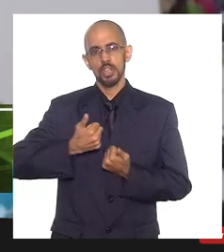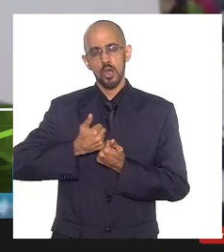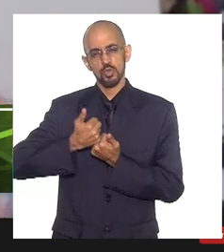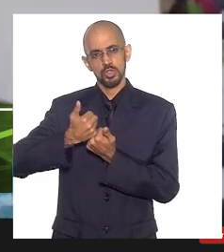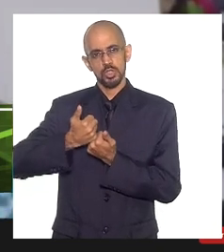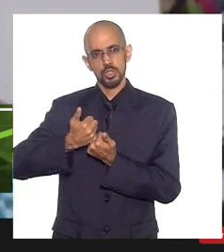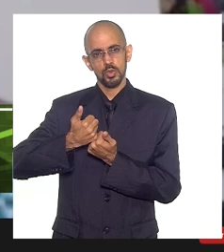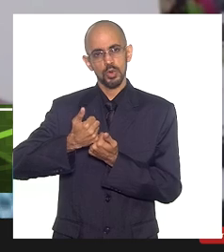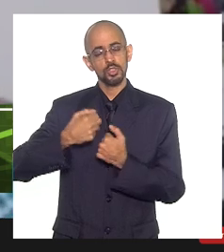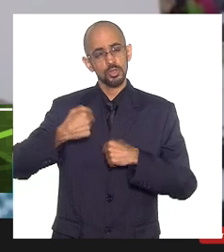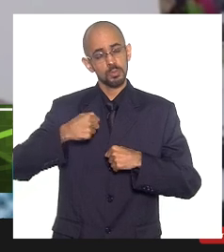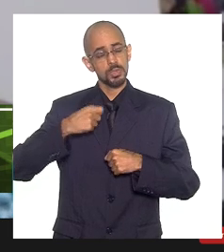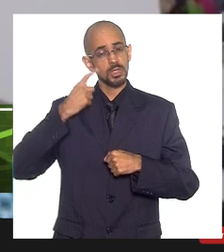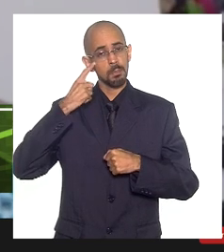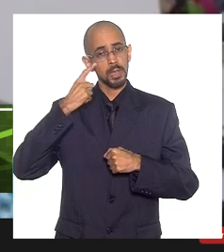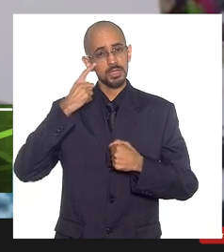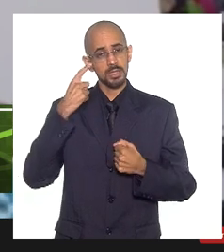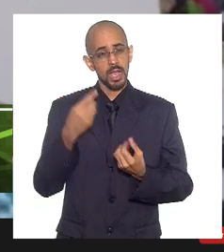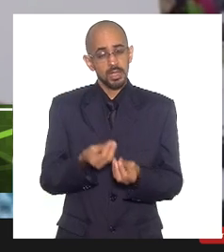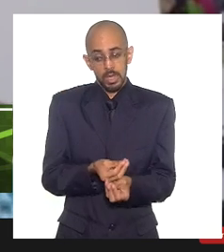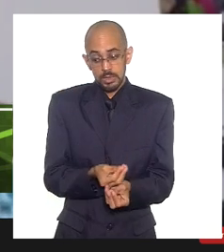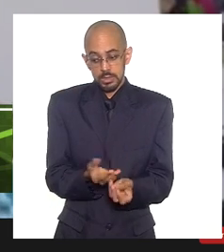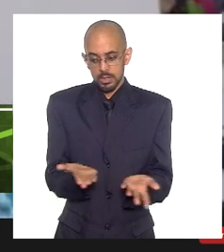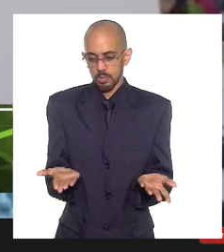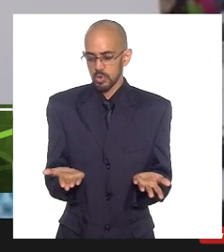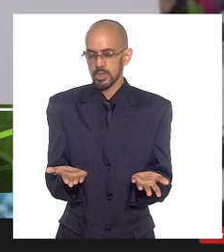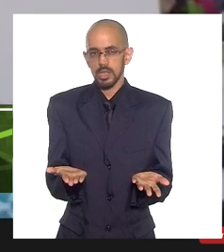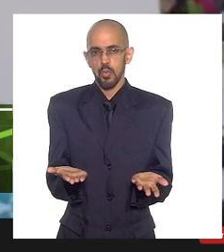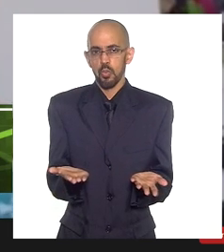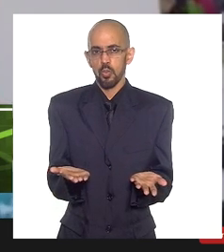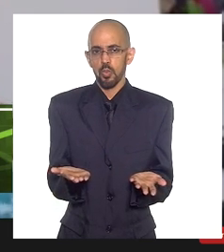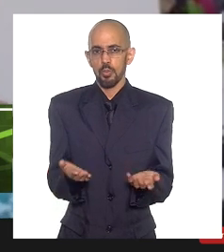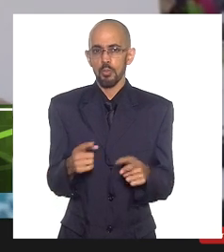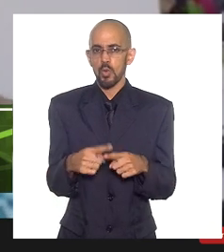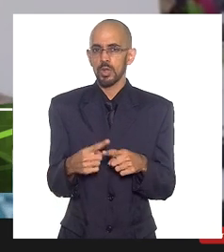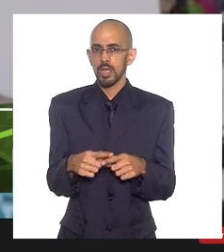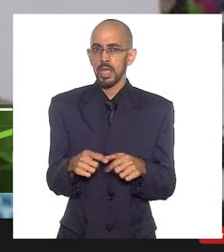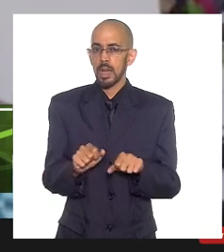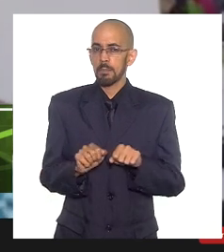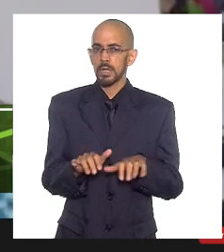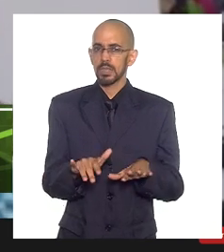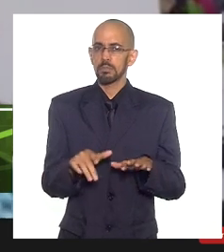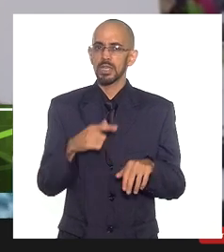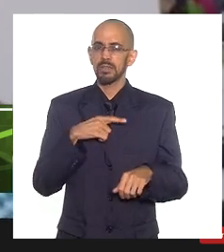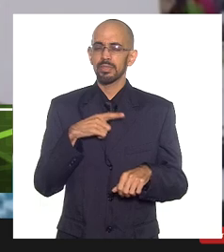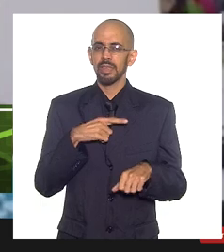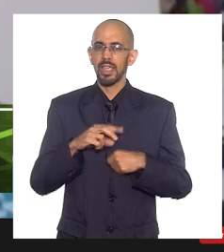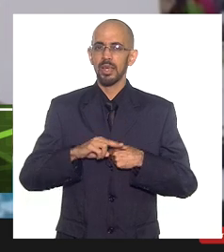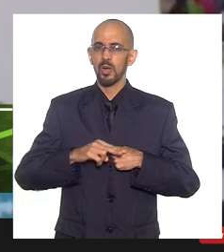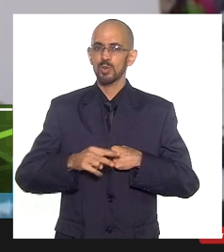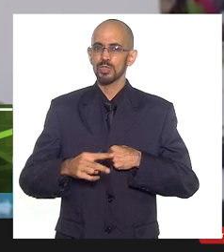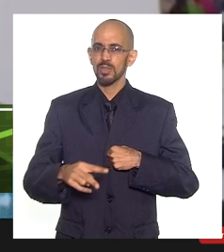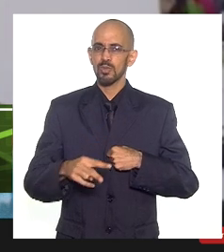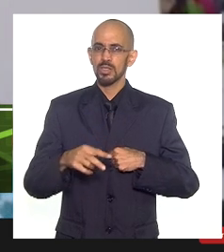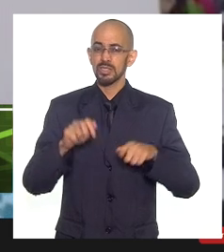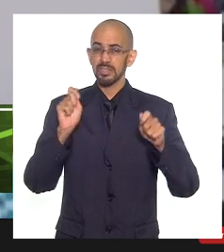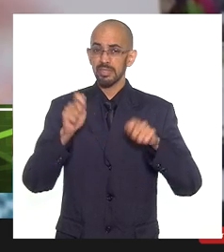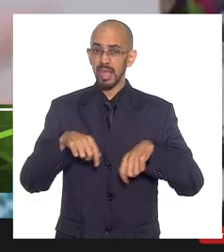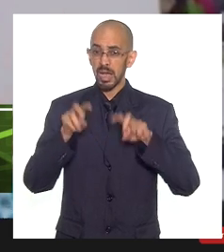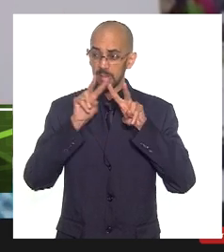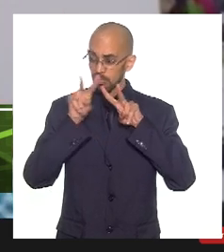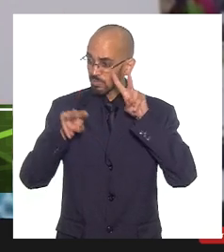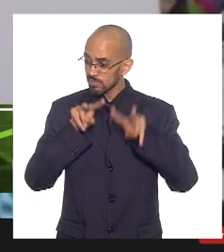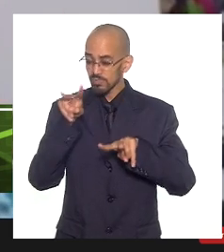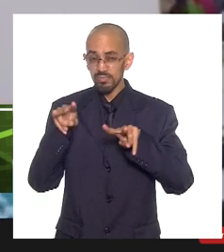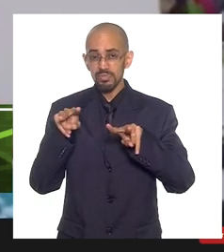pensar na distribuição disso e em como a pandemia tem efeitos muito visíveis e imediatos no campo da saúde mas